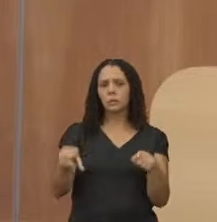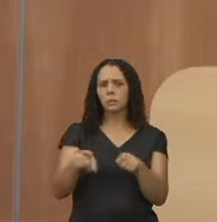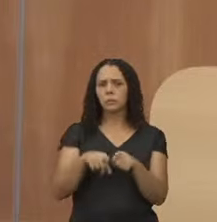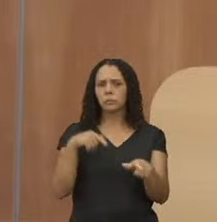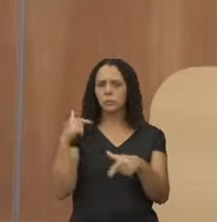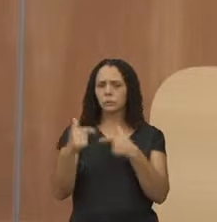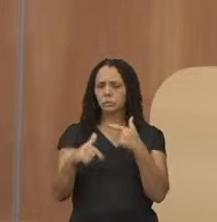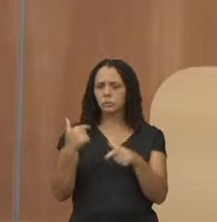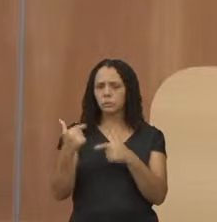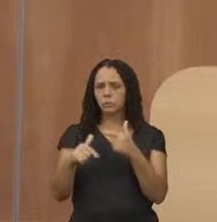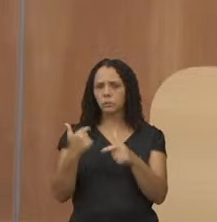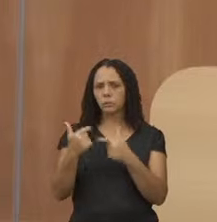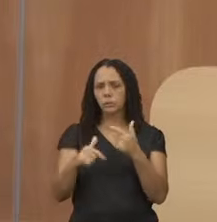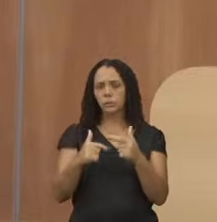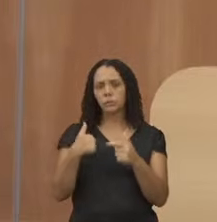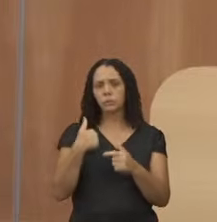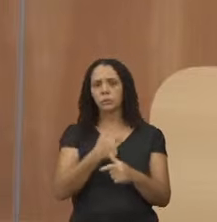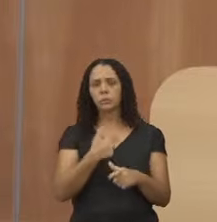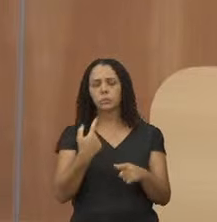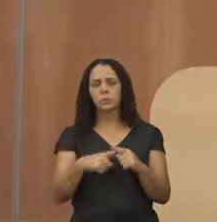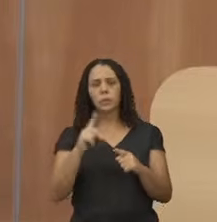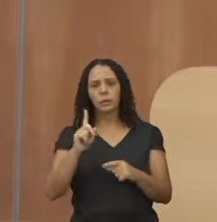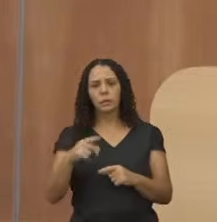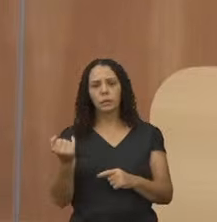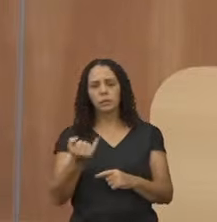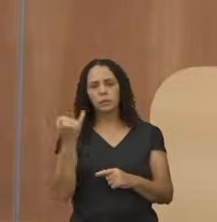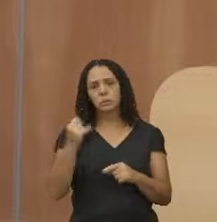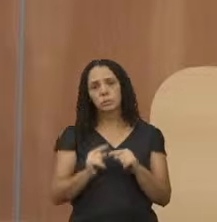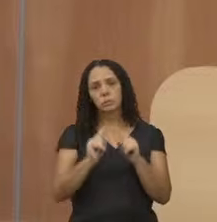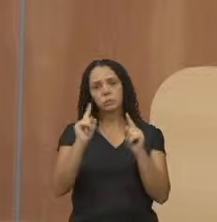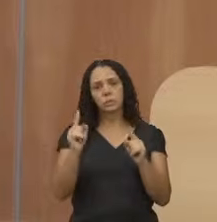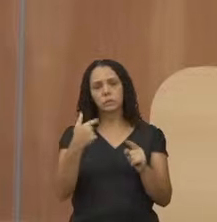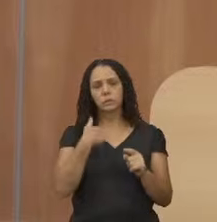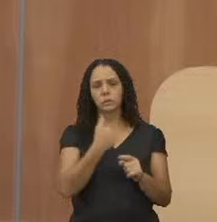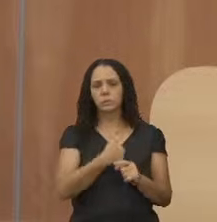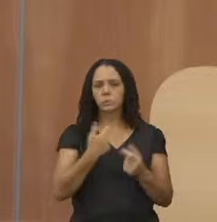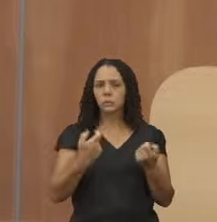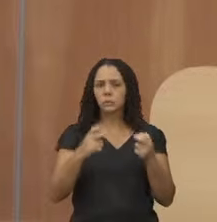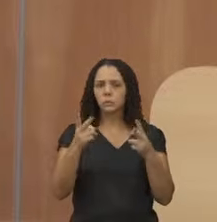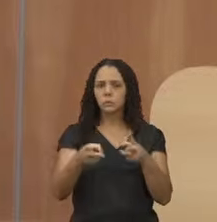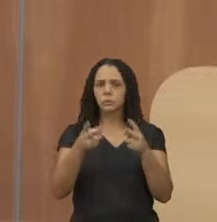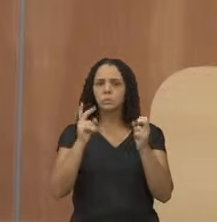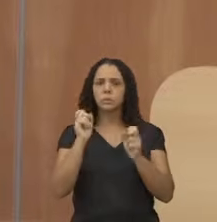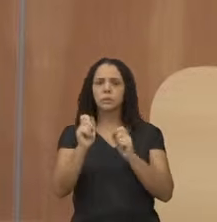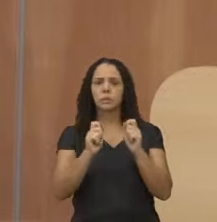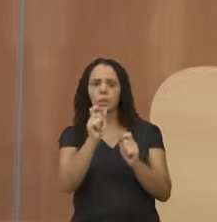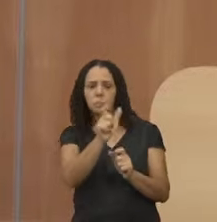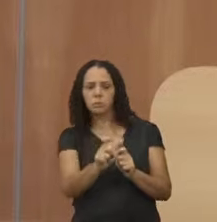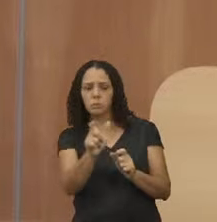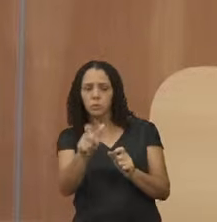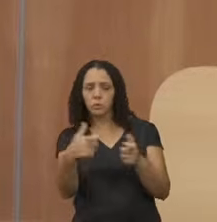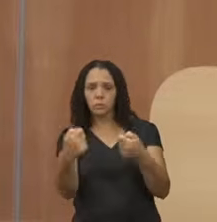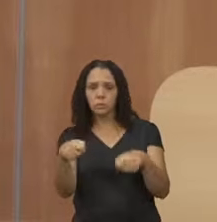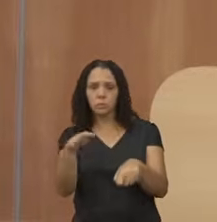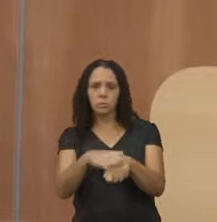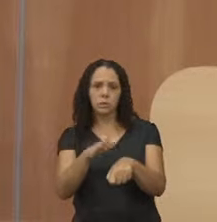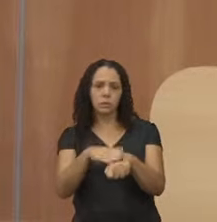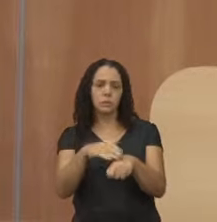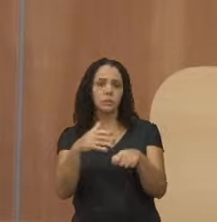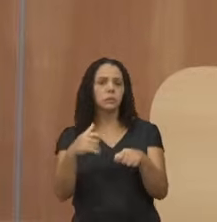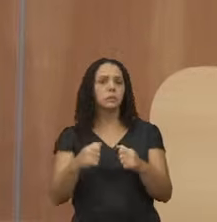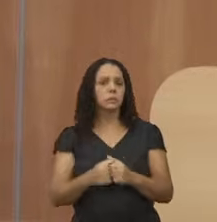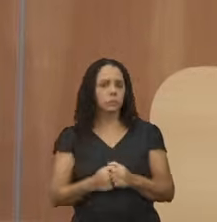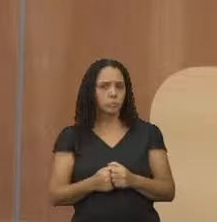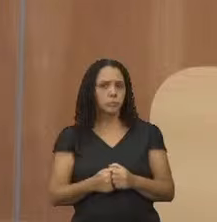trabalho nosso, porque é importante, mas a gente tem que ver essas pessoas que mais precisam, que são as pessoas